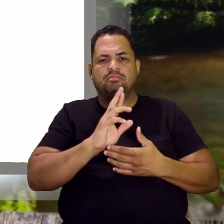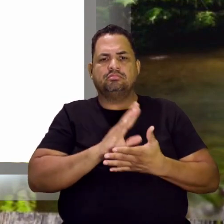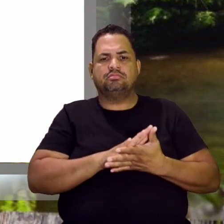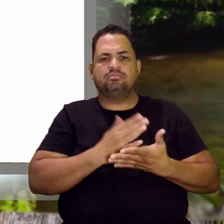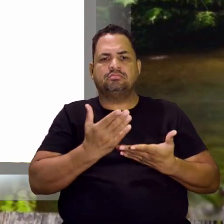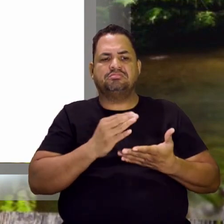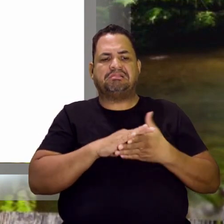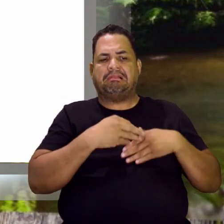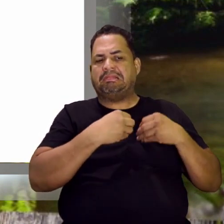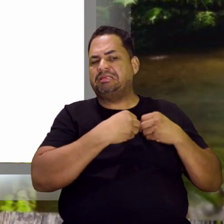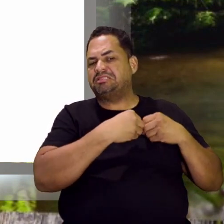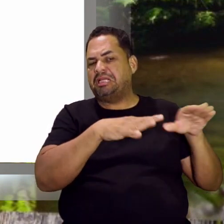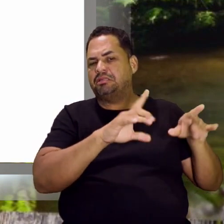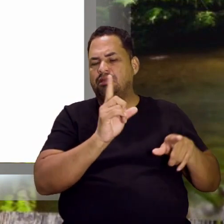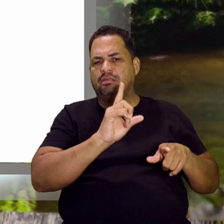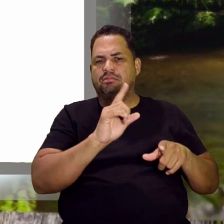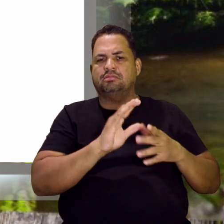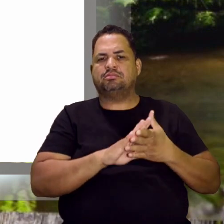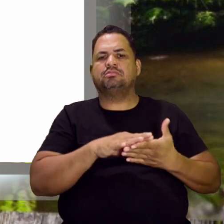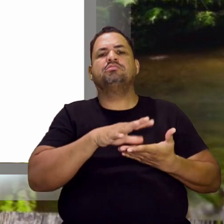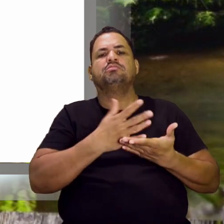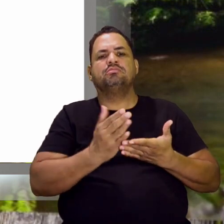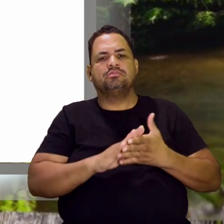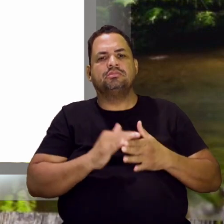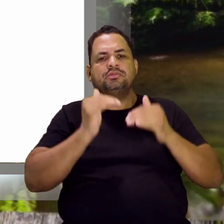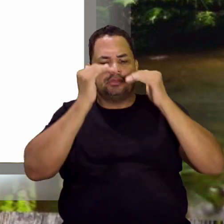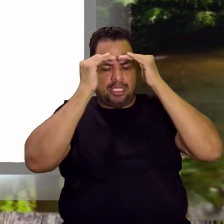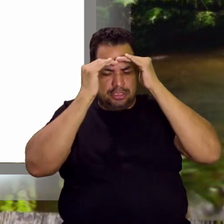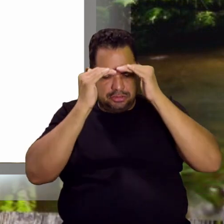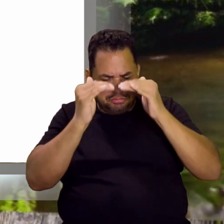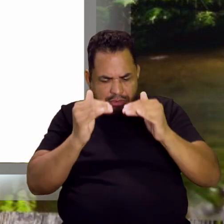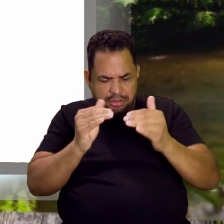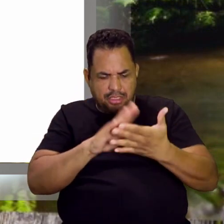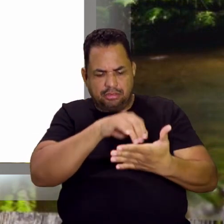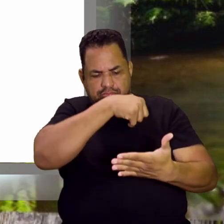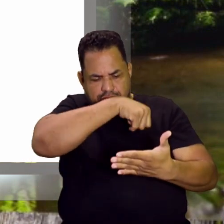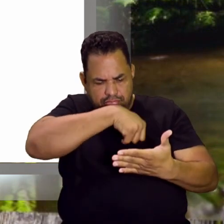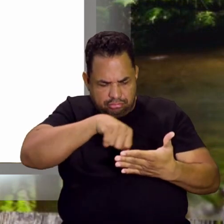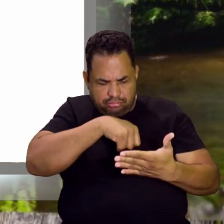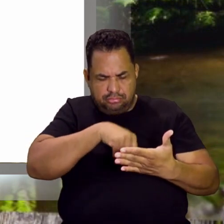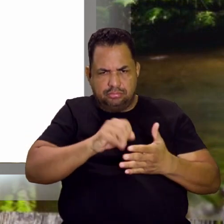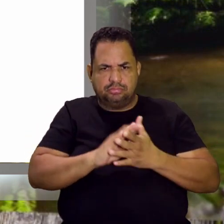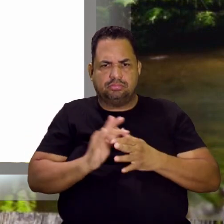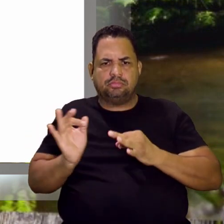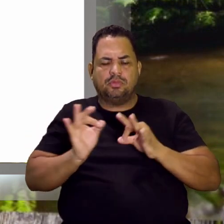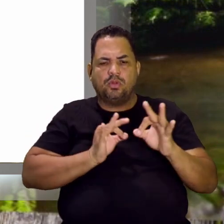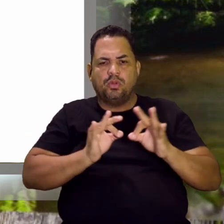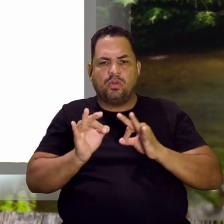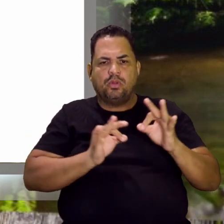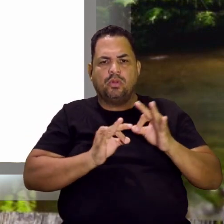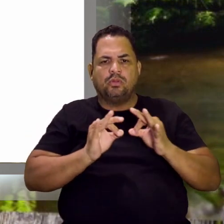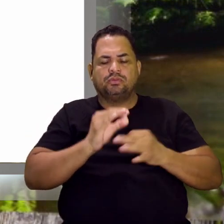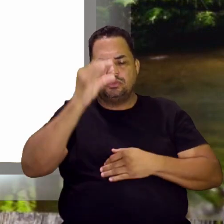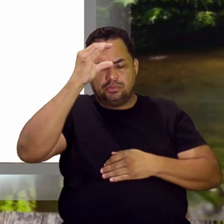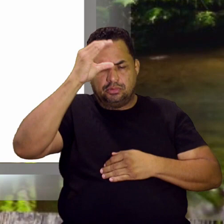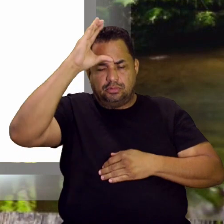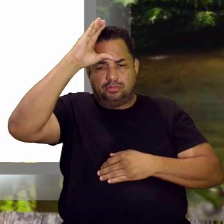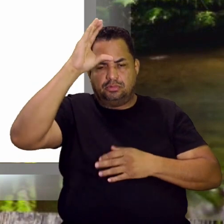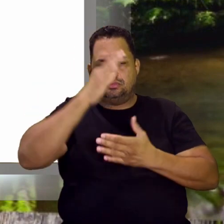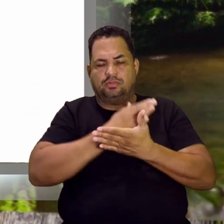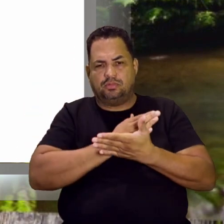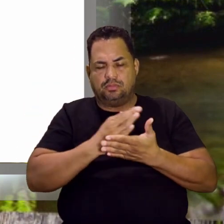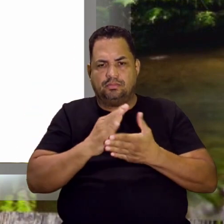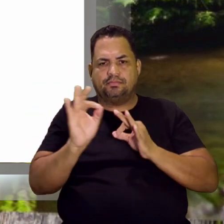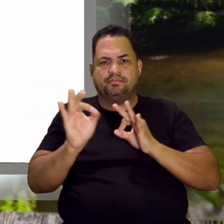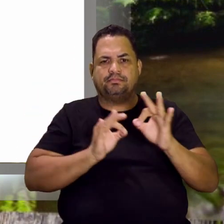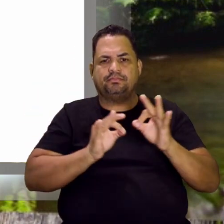ser ignorados. Eles também devem ser levados em consideração enquanto processo de construção do conhecimento, né?